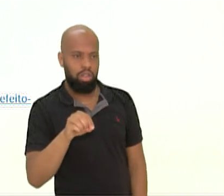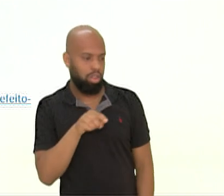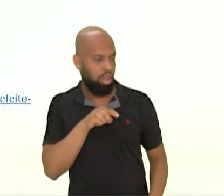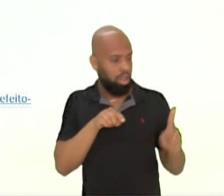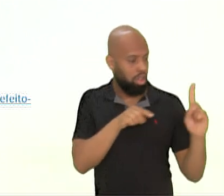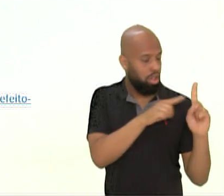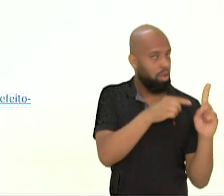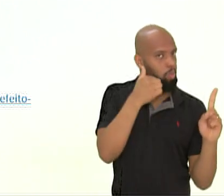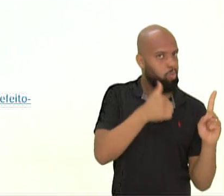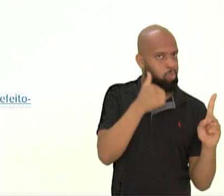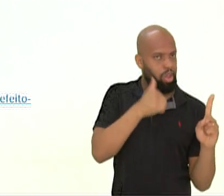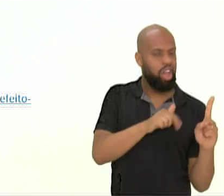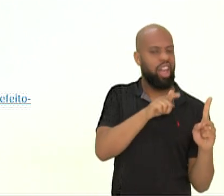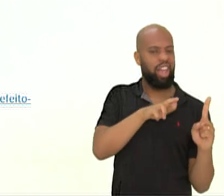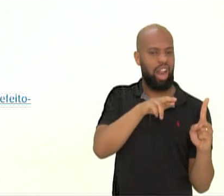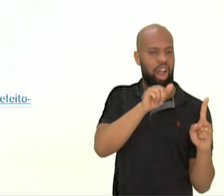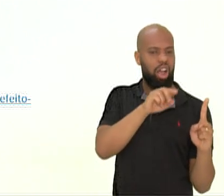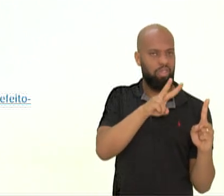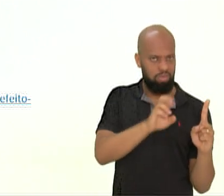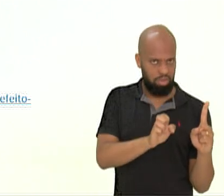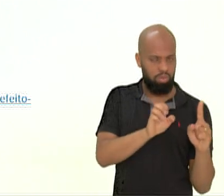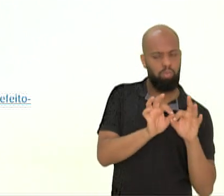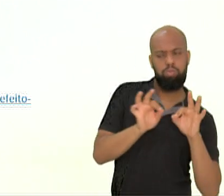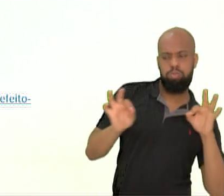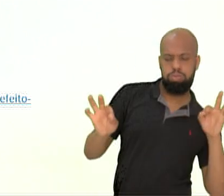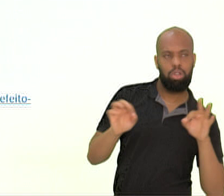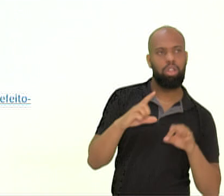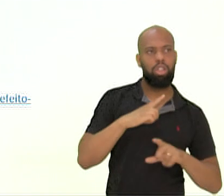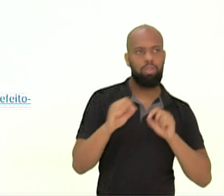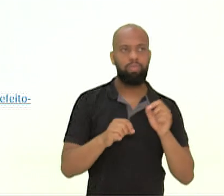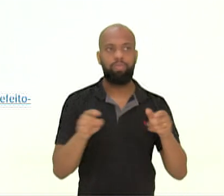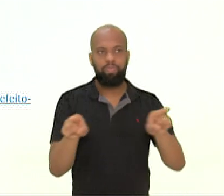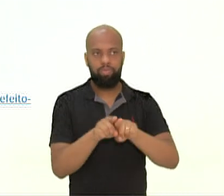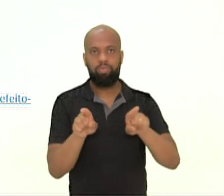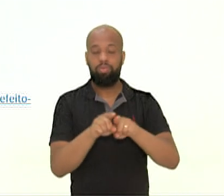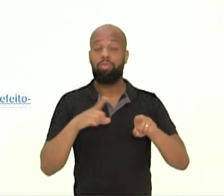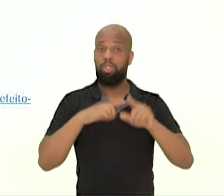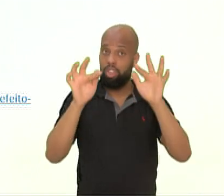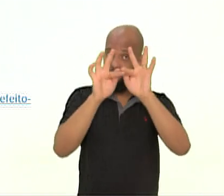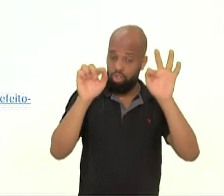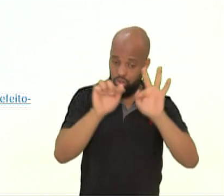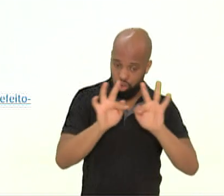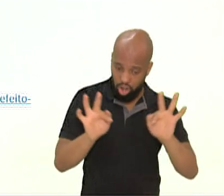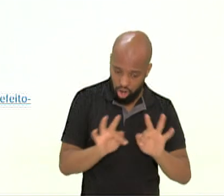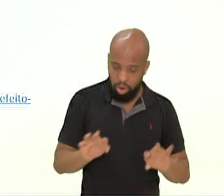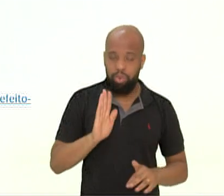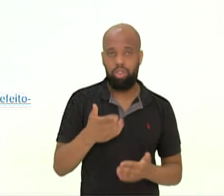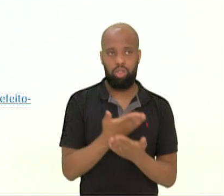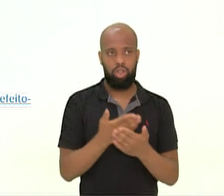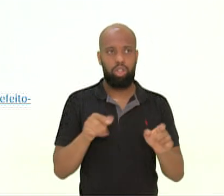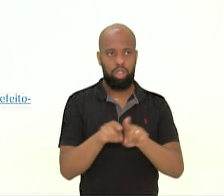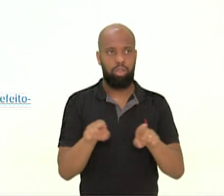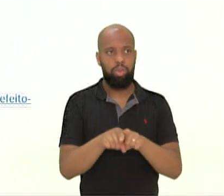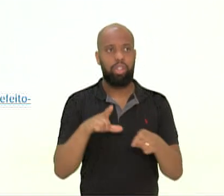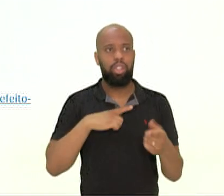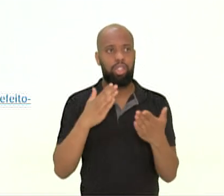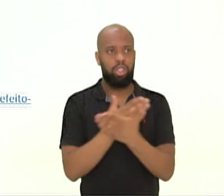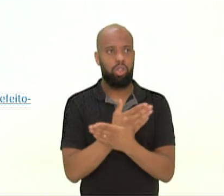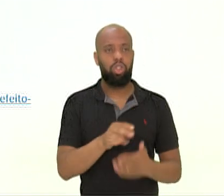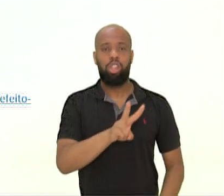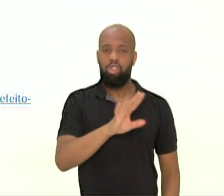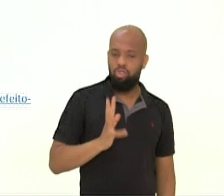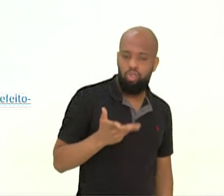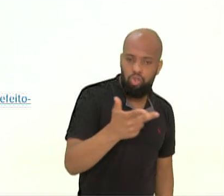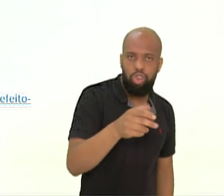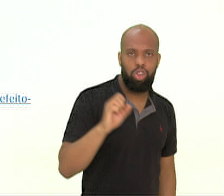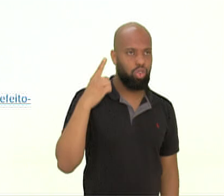mais grave, certo? Temos as equações, que aqui estão discriminadas para lhe dar suporte, onde a gente vai ter alguns componentes, como a